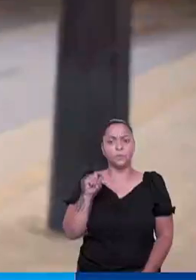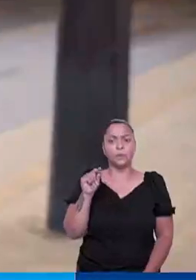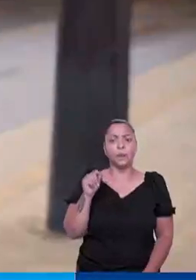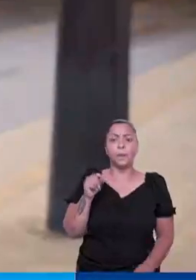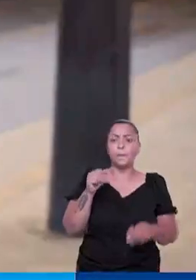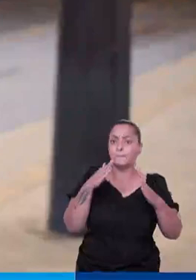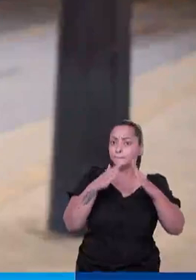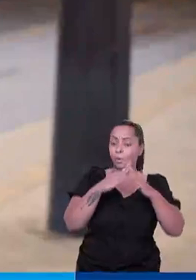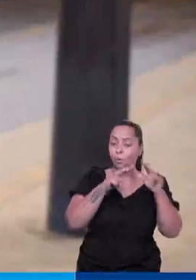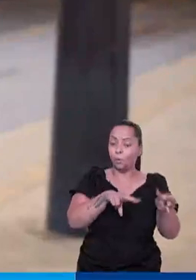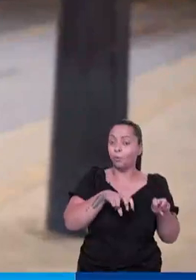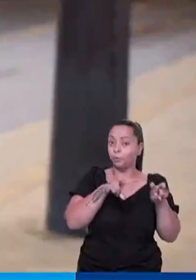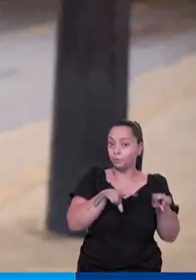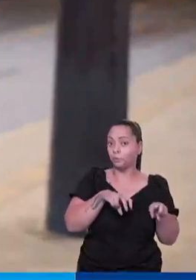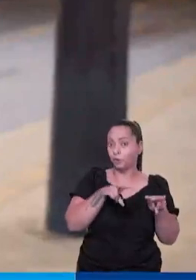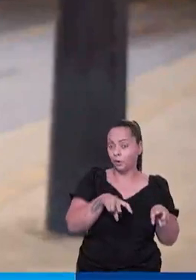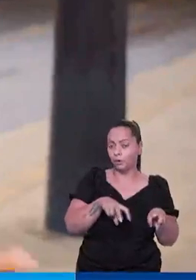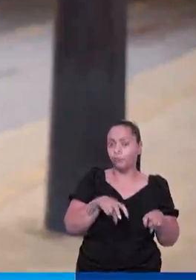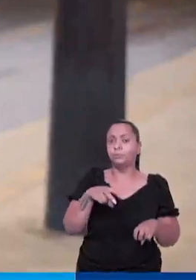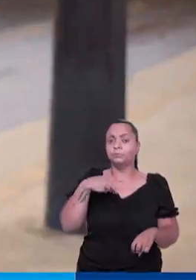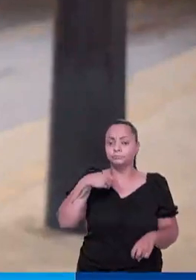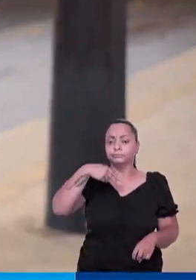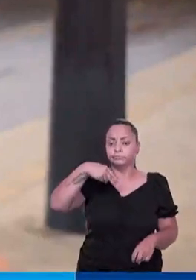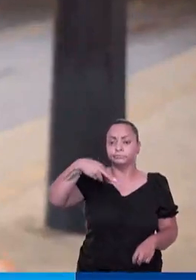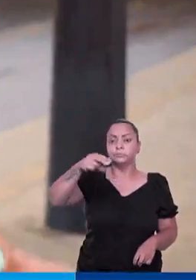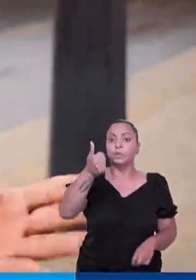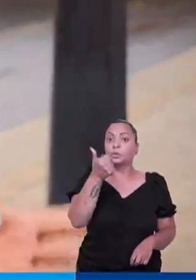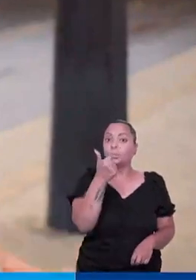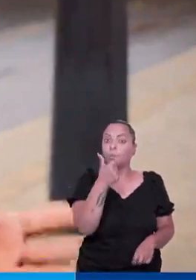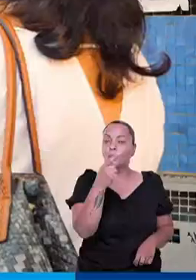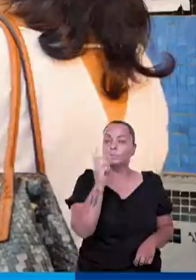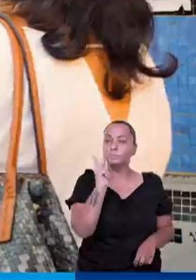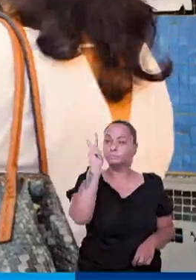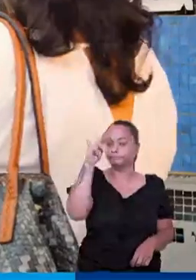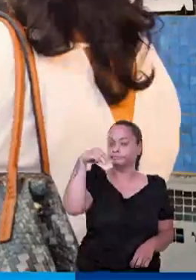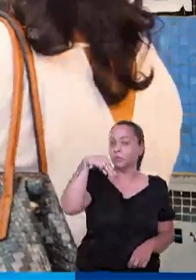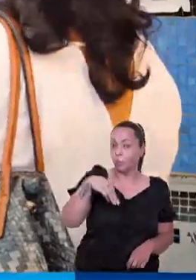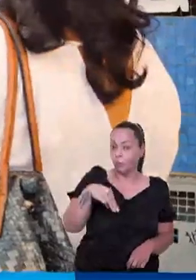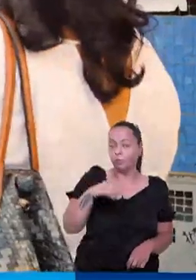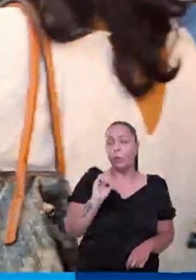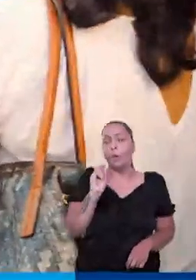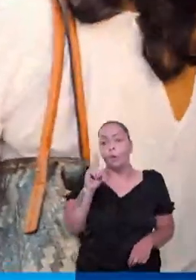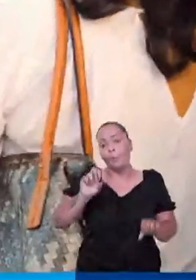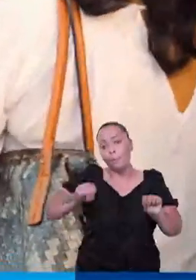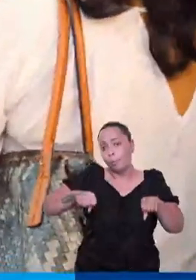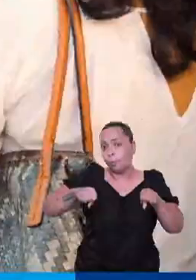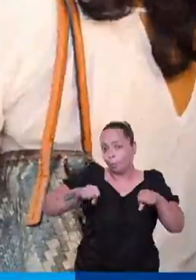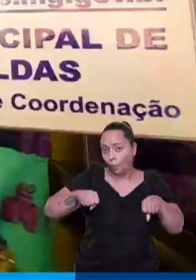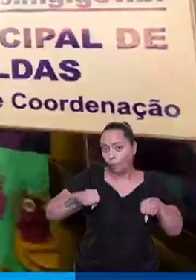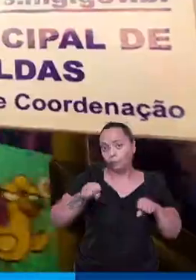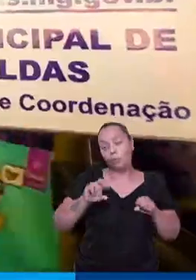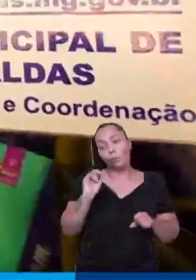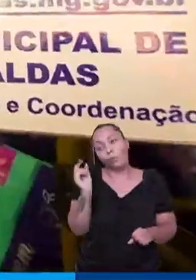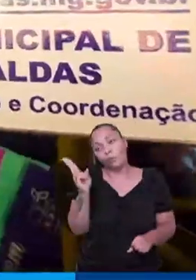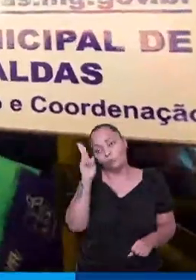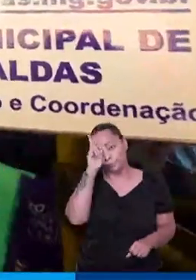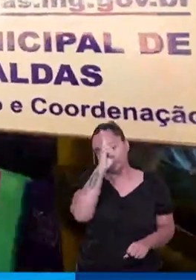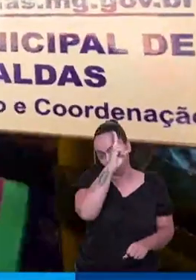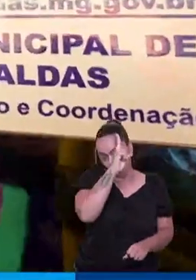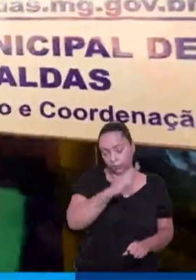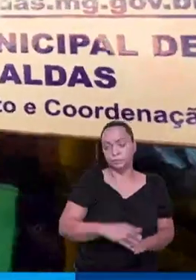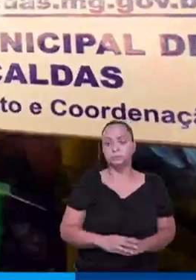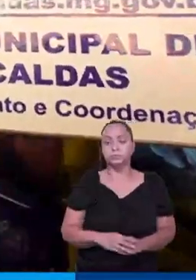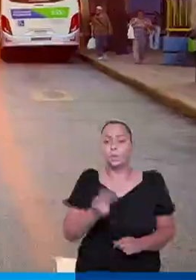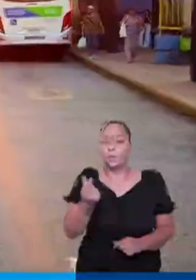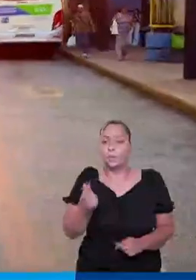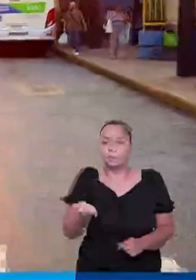Eu, principalmente que moro na zona rural, ou eu ando 12 quilômetros a pé, ou eu preciso de mototáxi ou pegar um Uber para